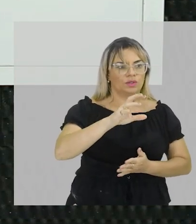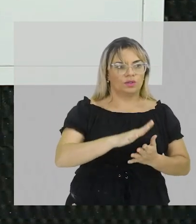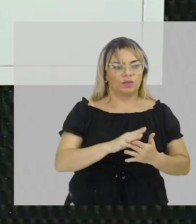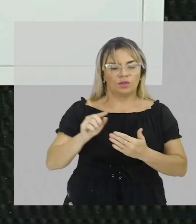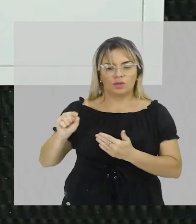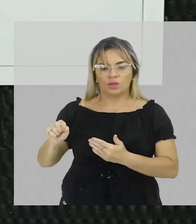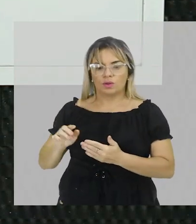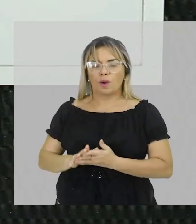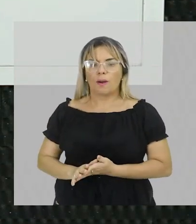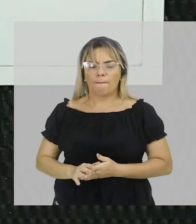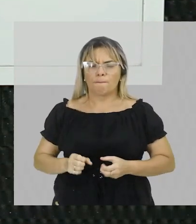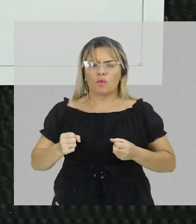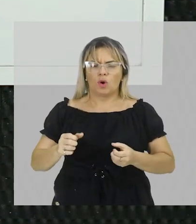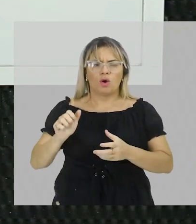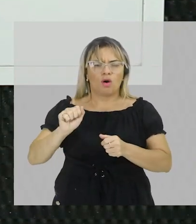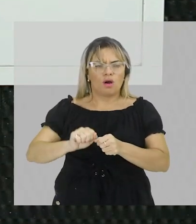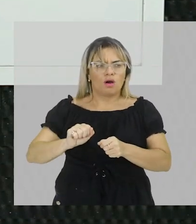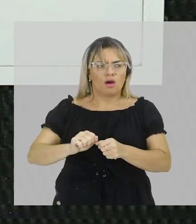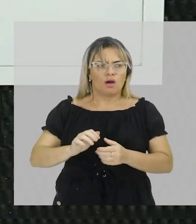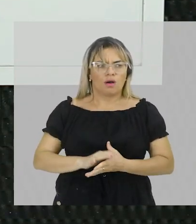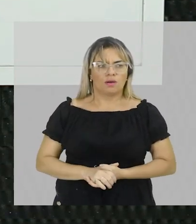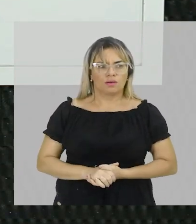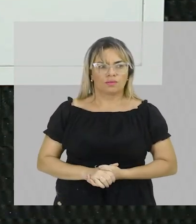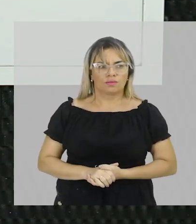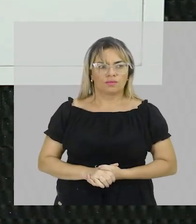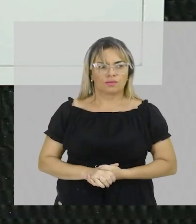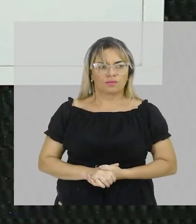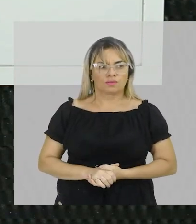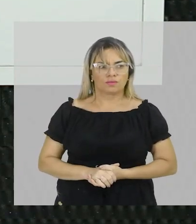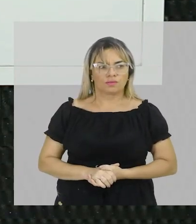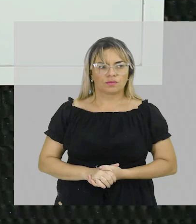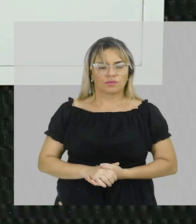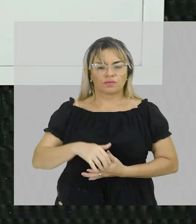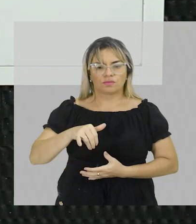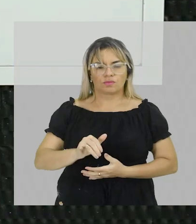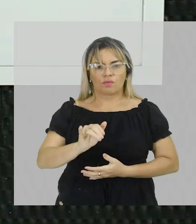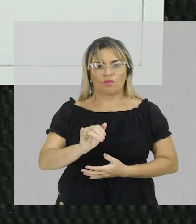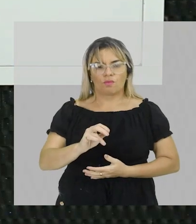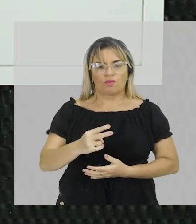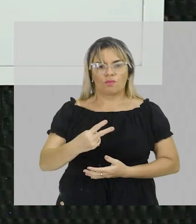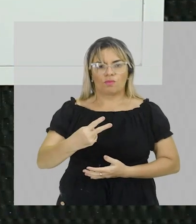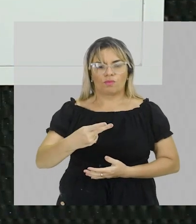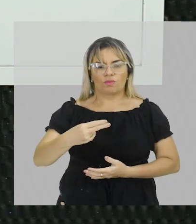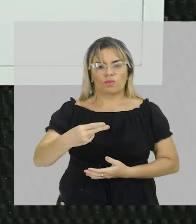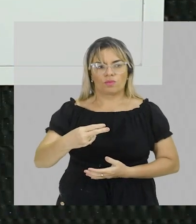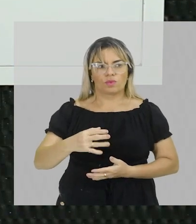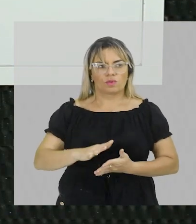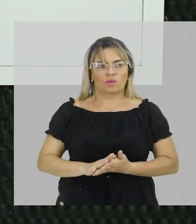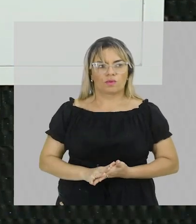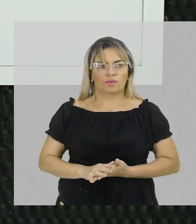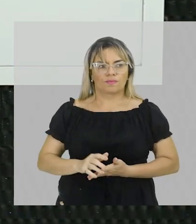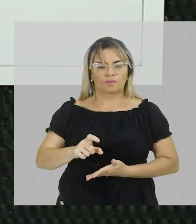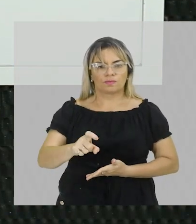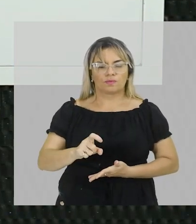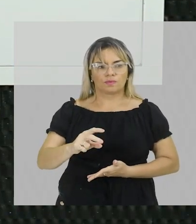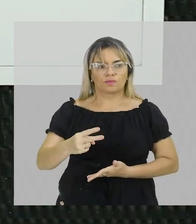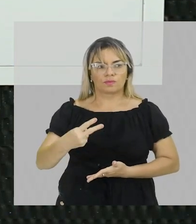ter que y ao quadrado é igual a x ao